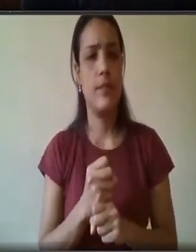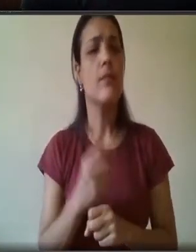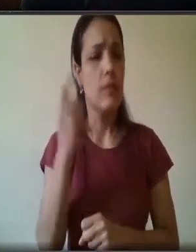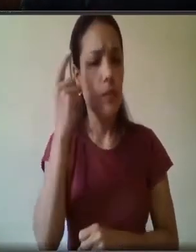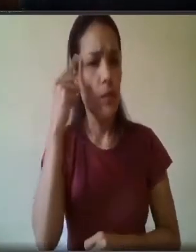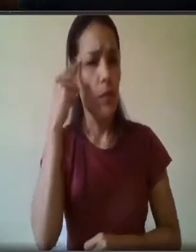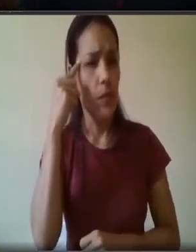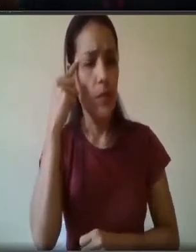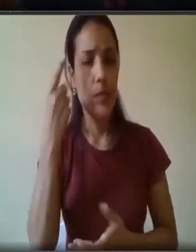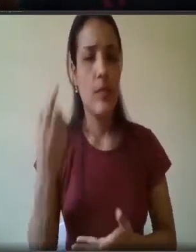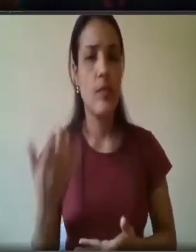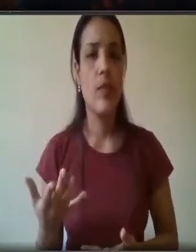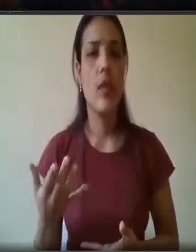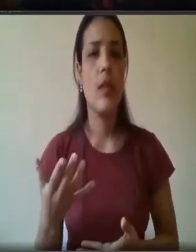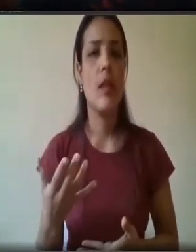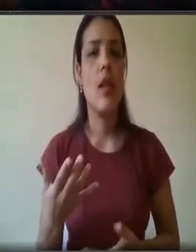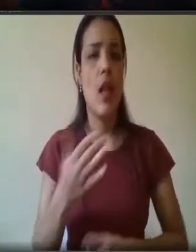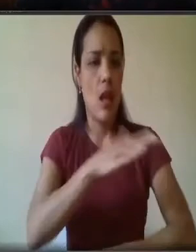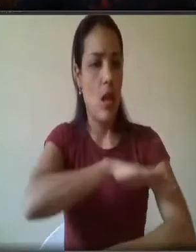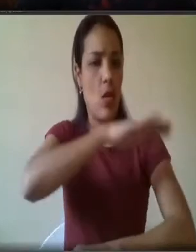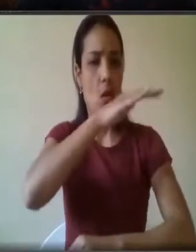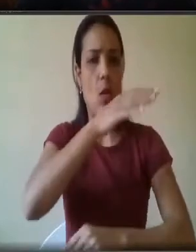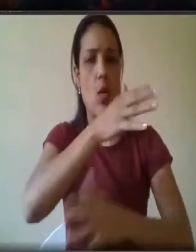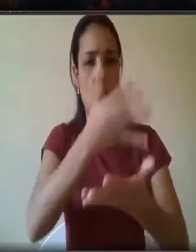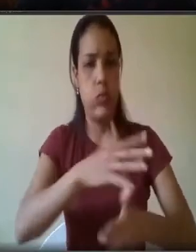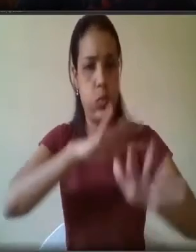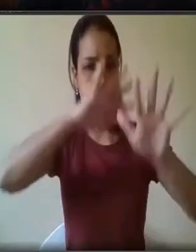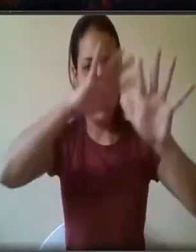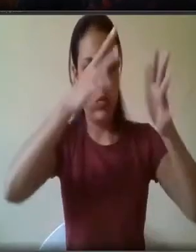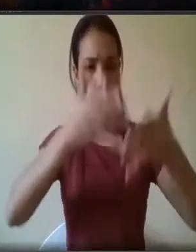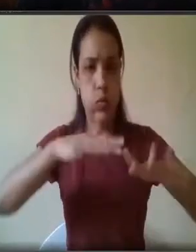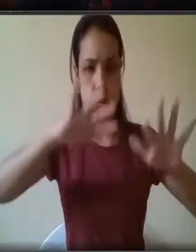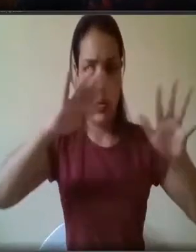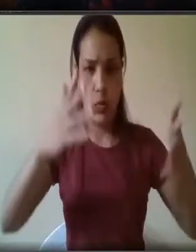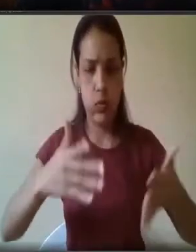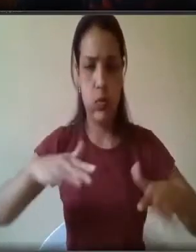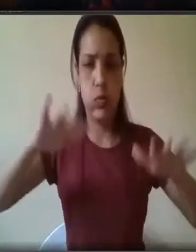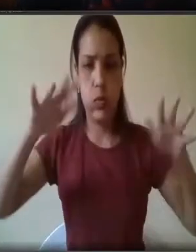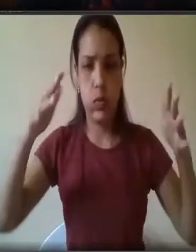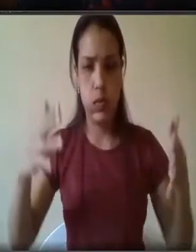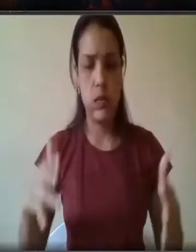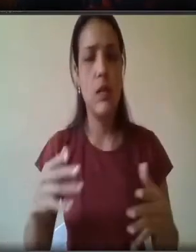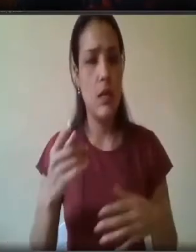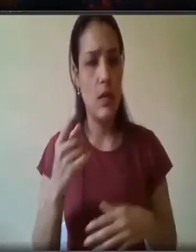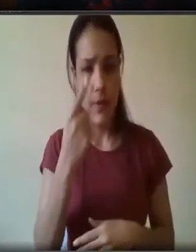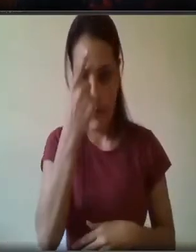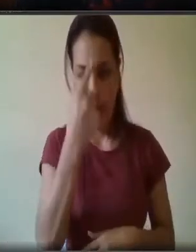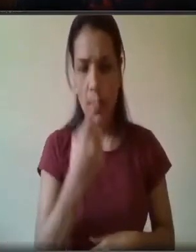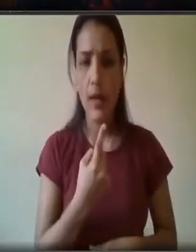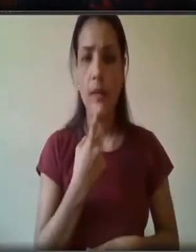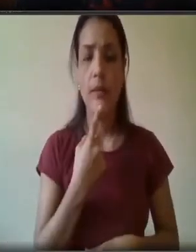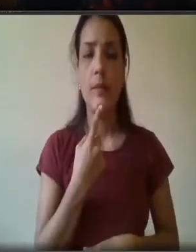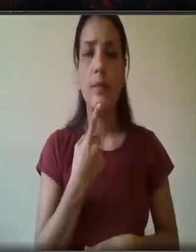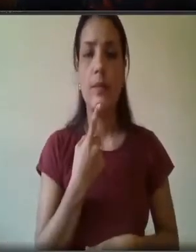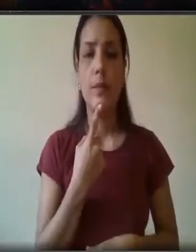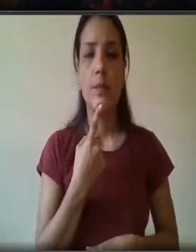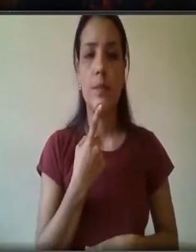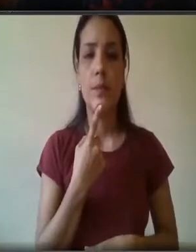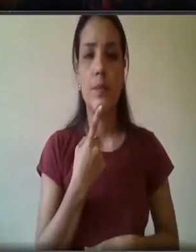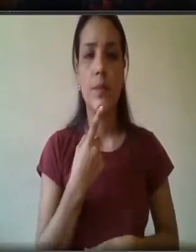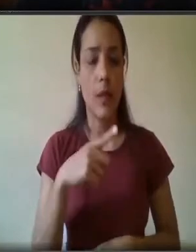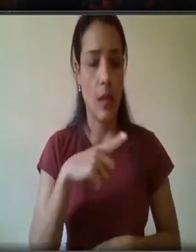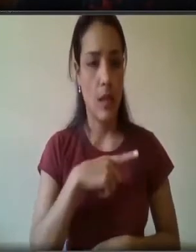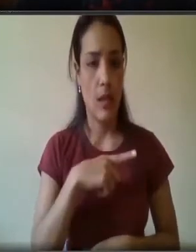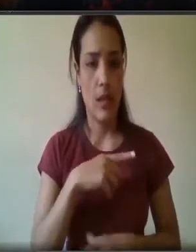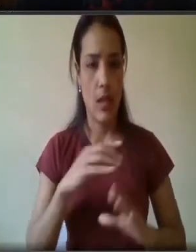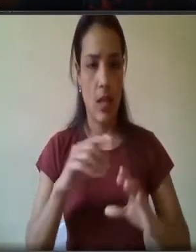né, que uma onda dessa, aqui nesse slide fica melhor. Tá? Então vocês estão vendo aqui onde tem o abalo sísmico, né,